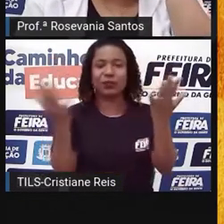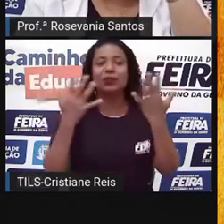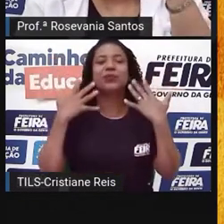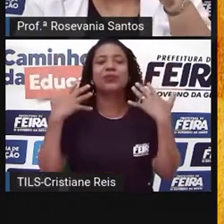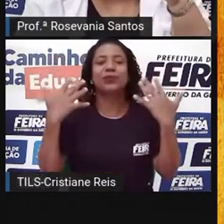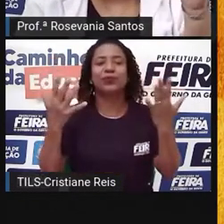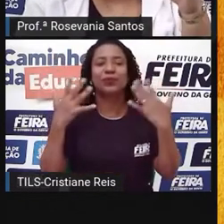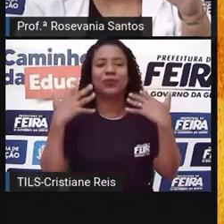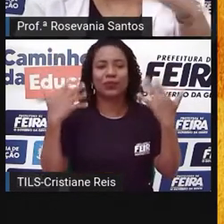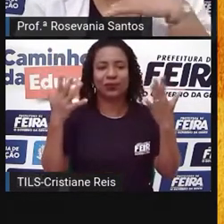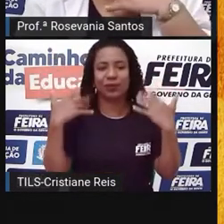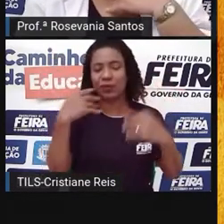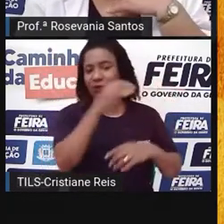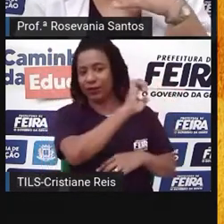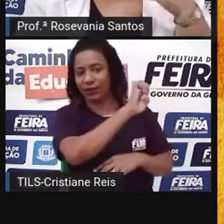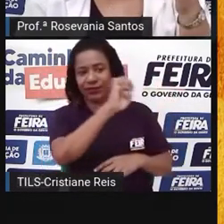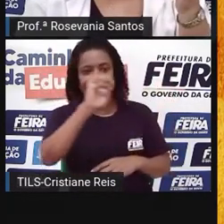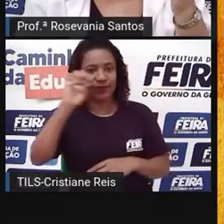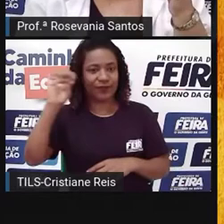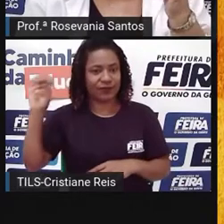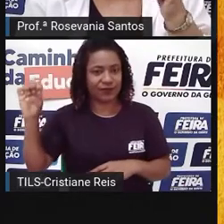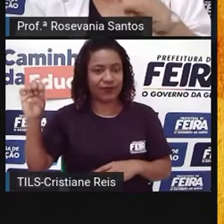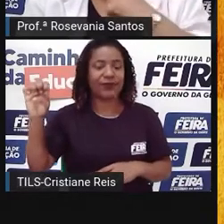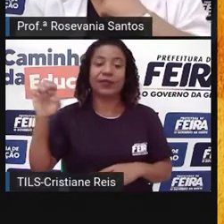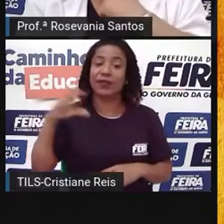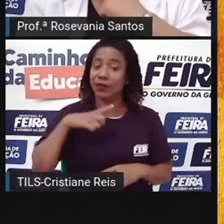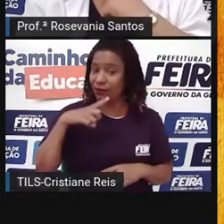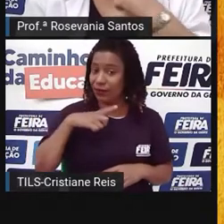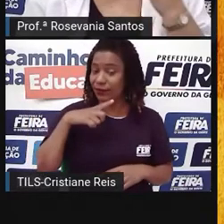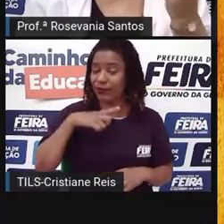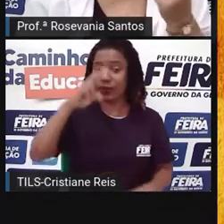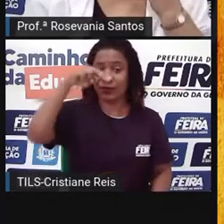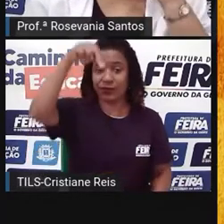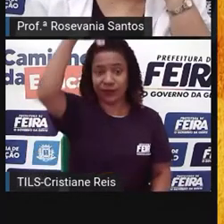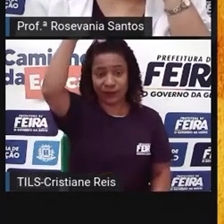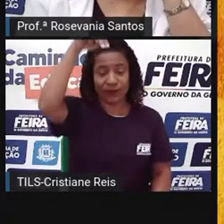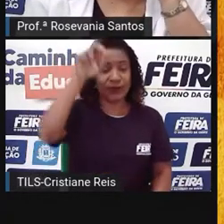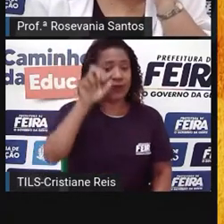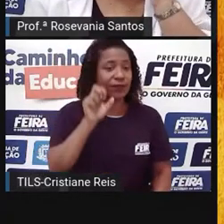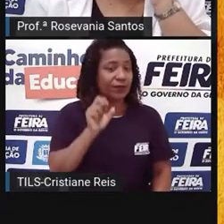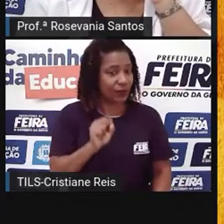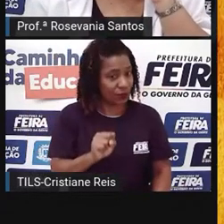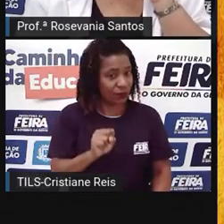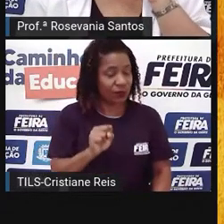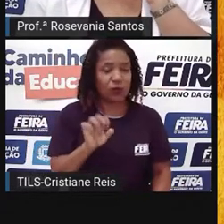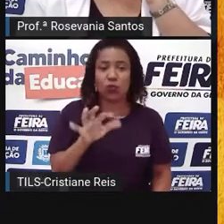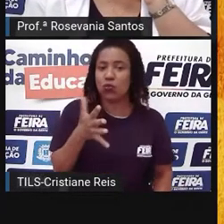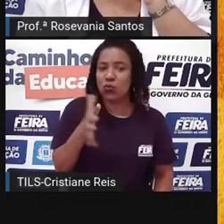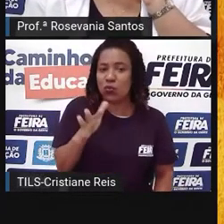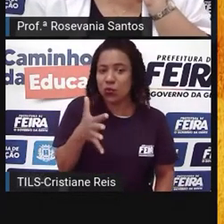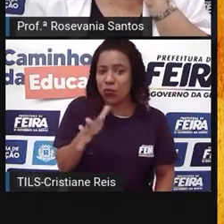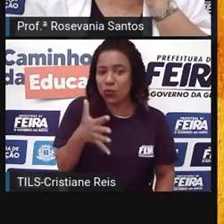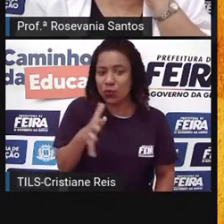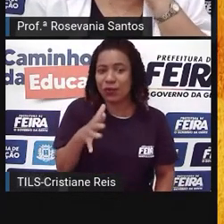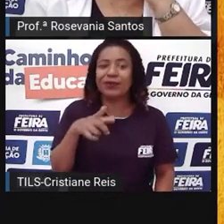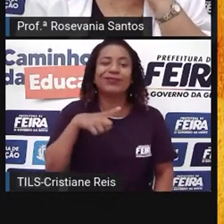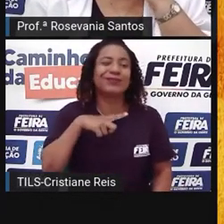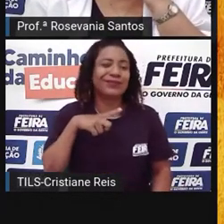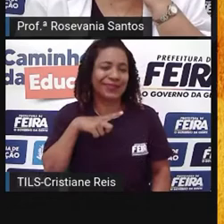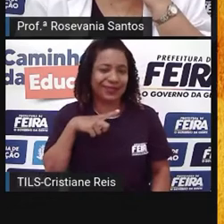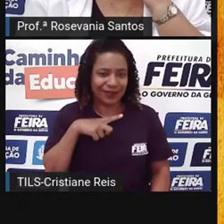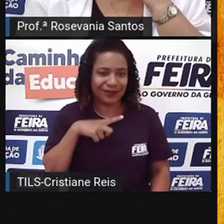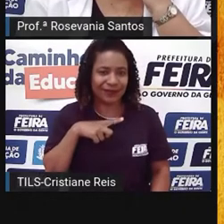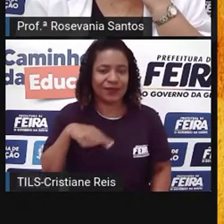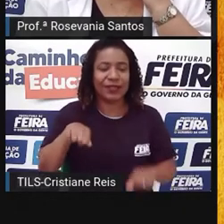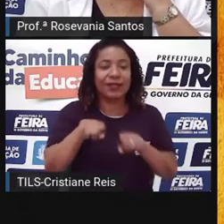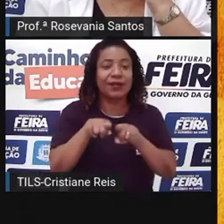ter uma característica de floresta temperada ao norte, uma característica de floresta um pouco temperada ao sul, e eu tenho essa